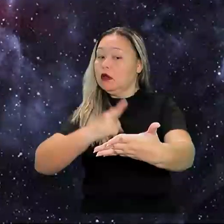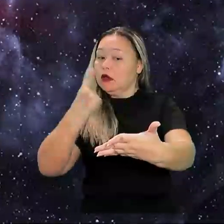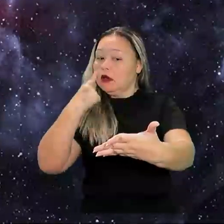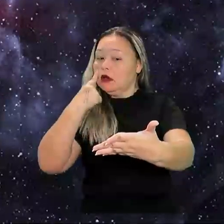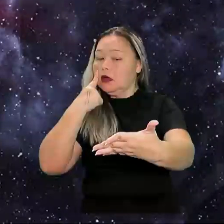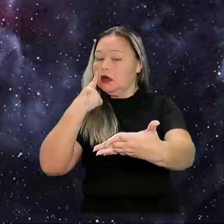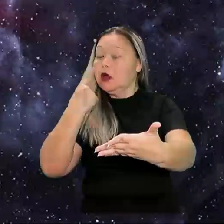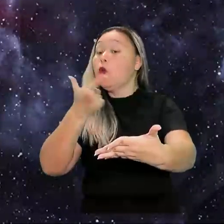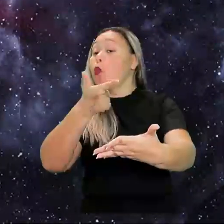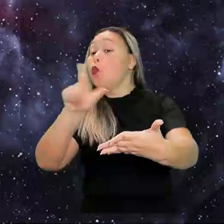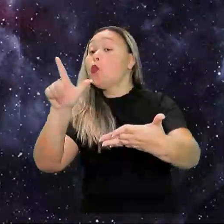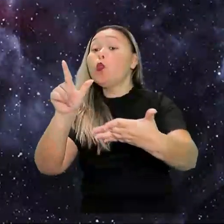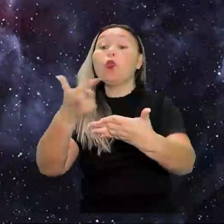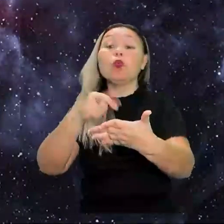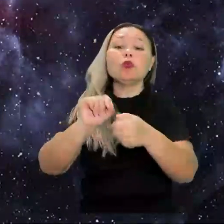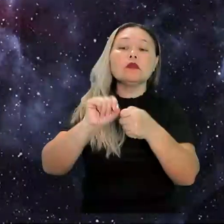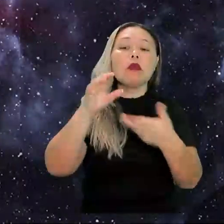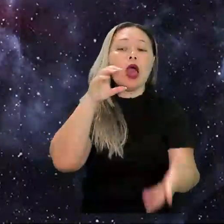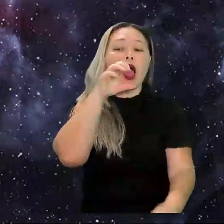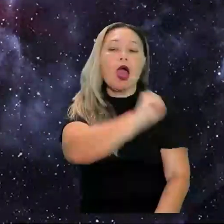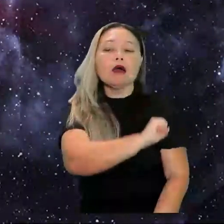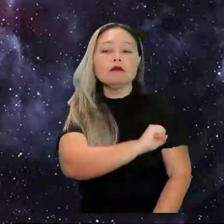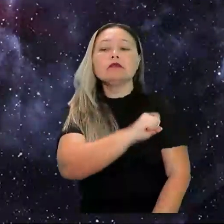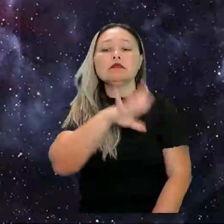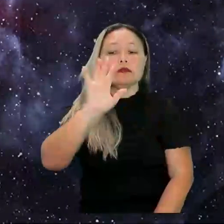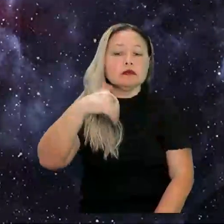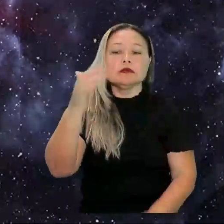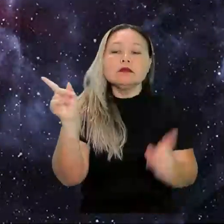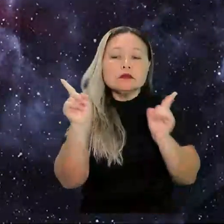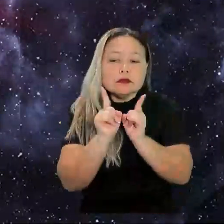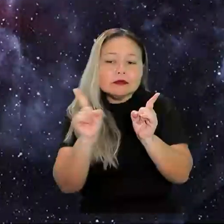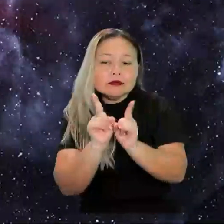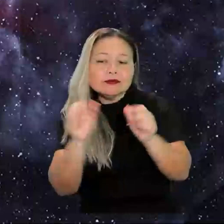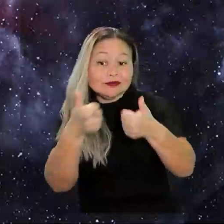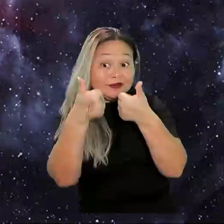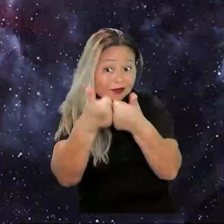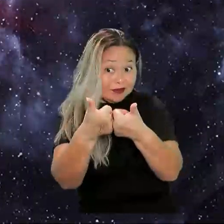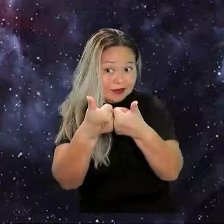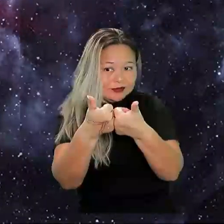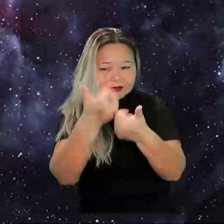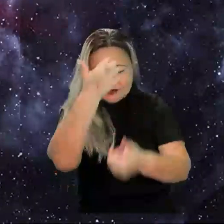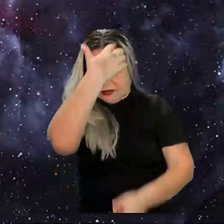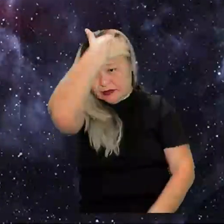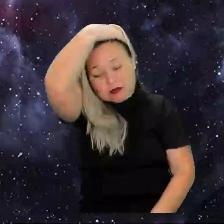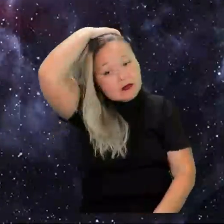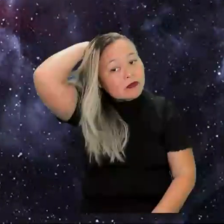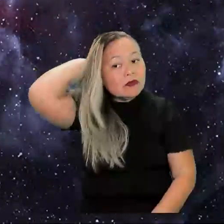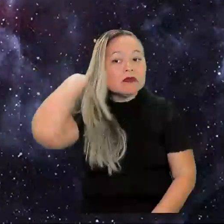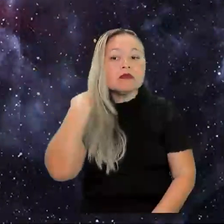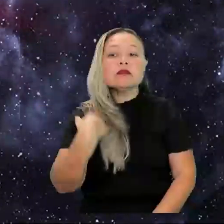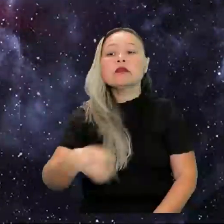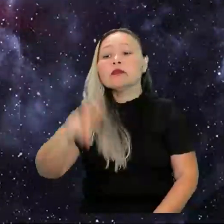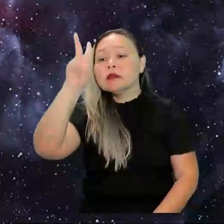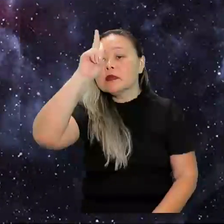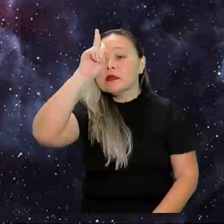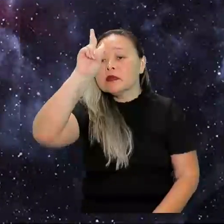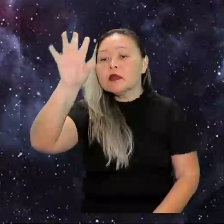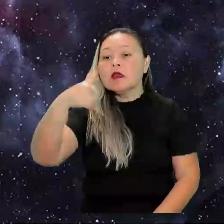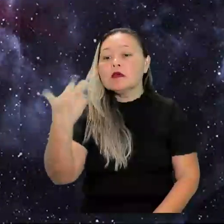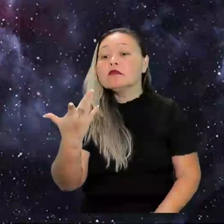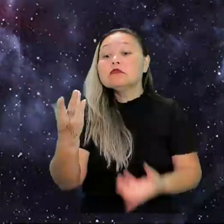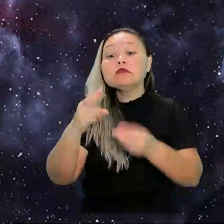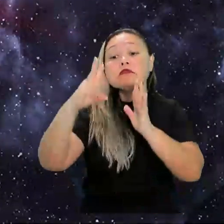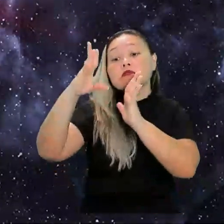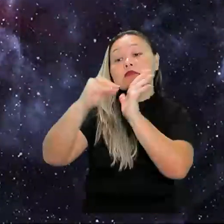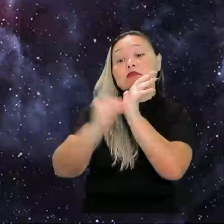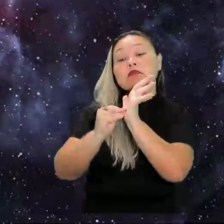jeito. Aí você vai buscando recursos mais rápidos, né? Caminhos mais curtos, tá bom? Vamos então agora relembrar um pouquinho do assunto que foi